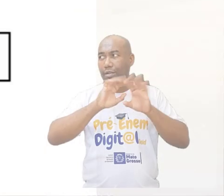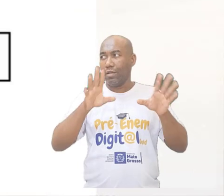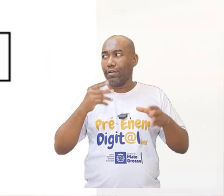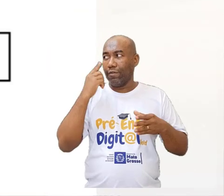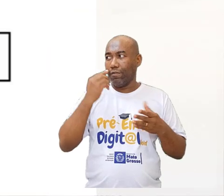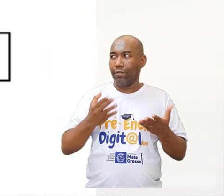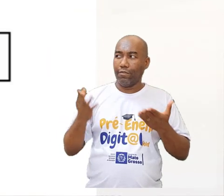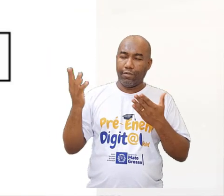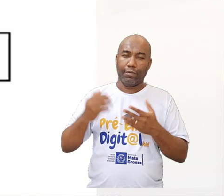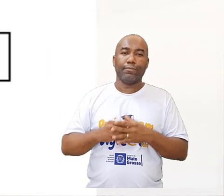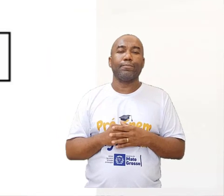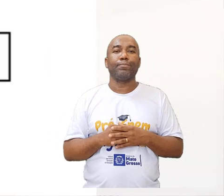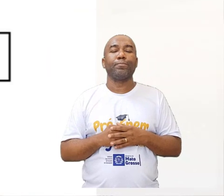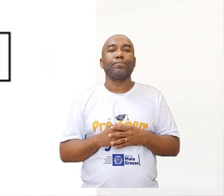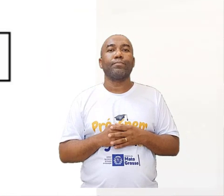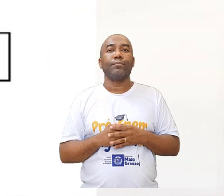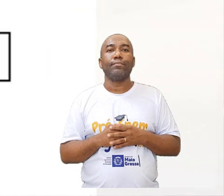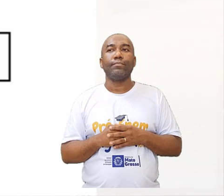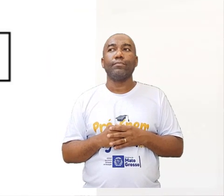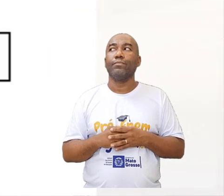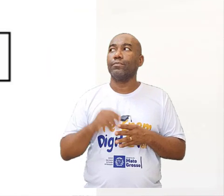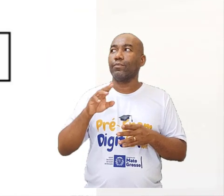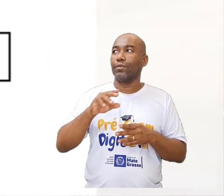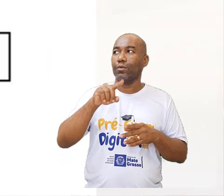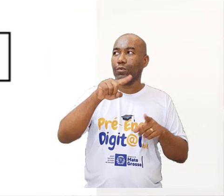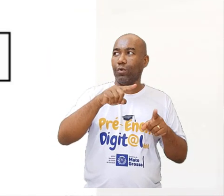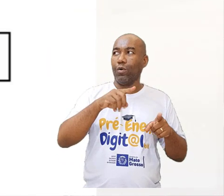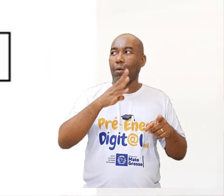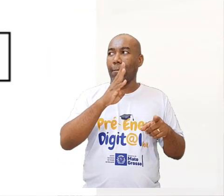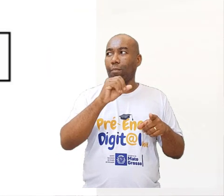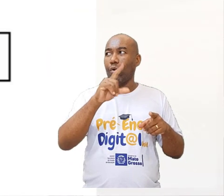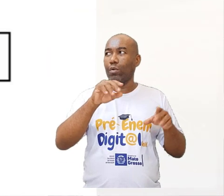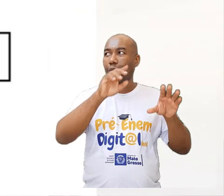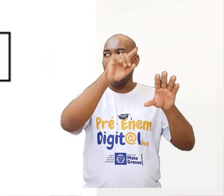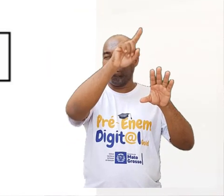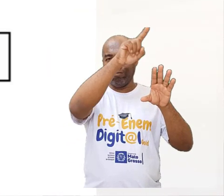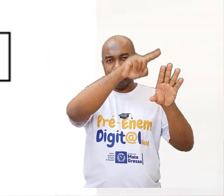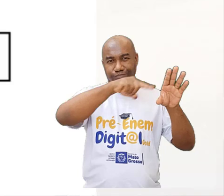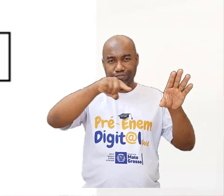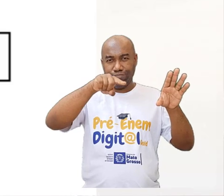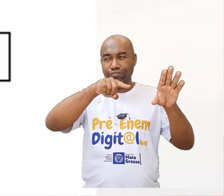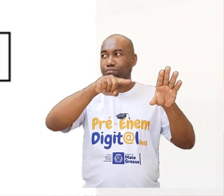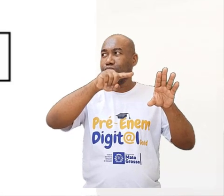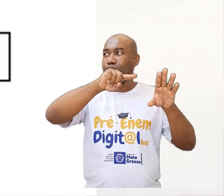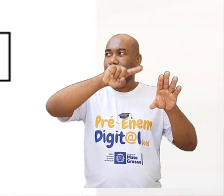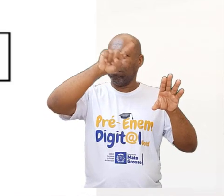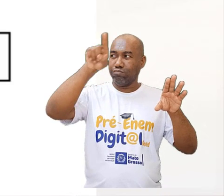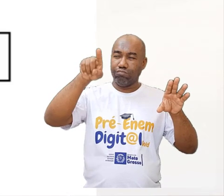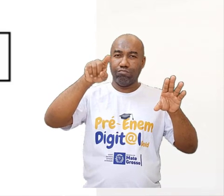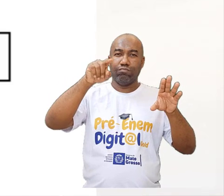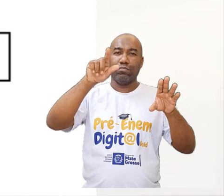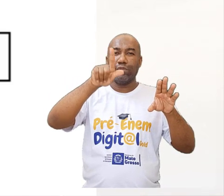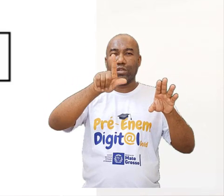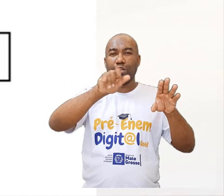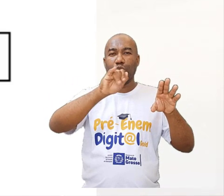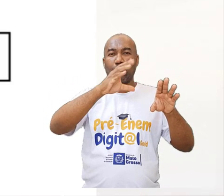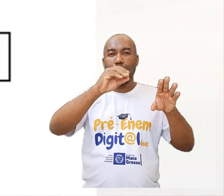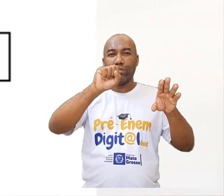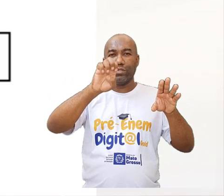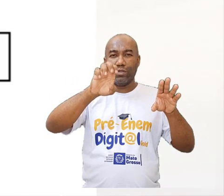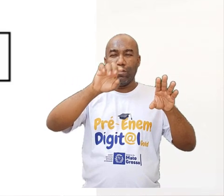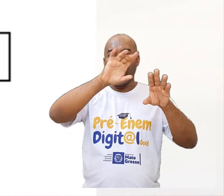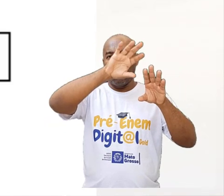Olha como vai ficar mais fácil. Olha lá, o alimento, olha o bolo de chocolate entrando lá, ó. Alta glicose estimula